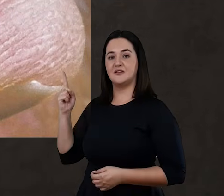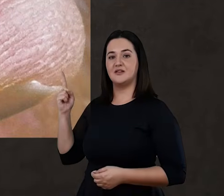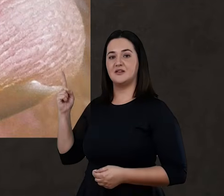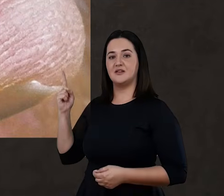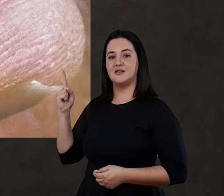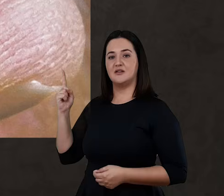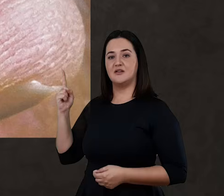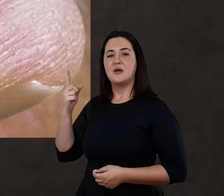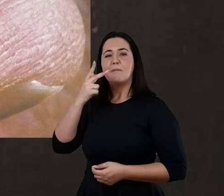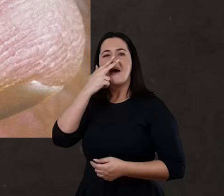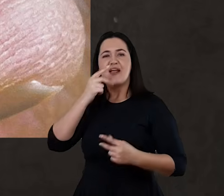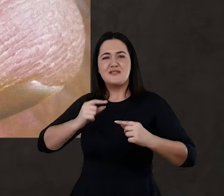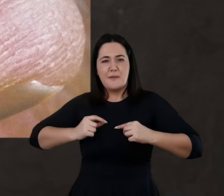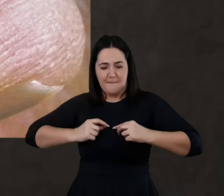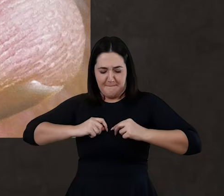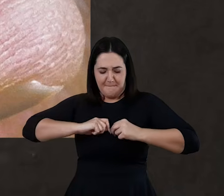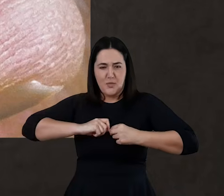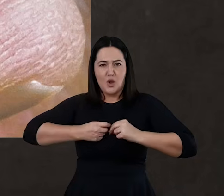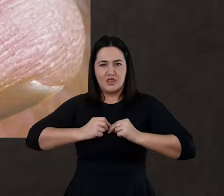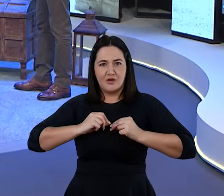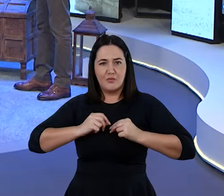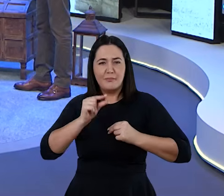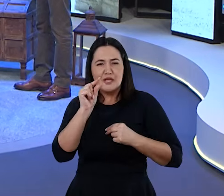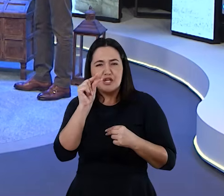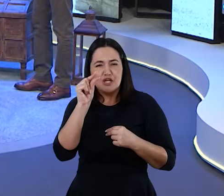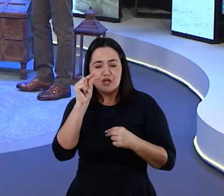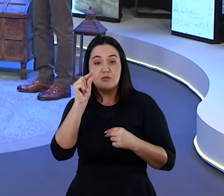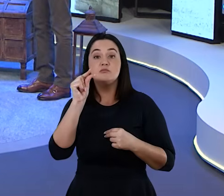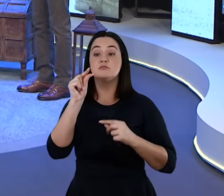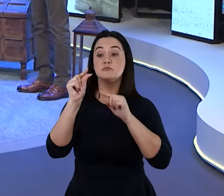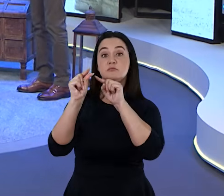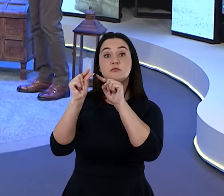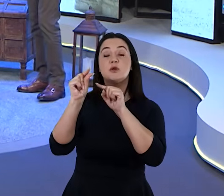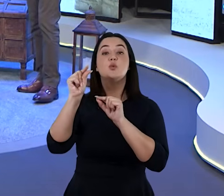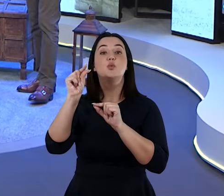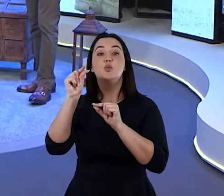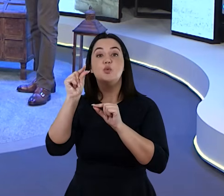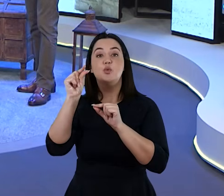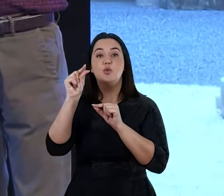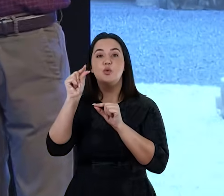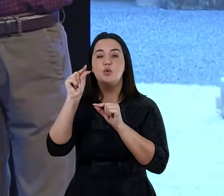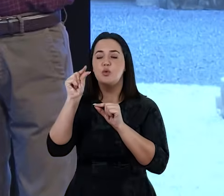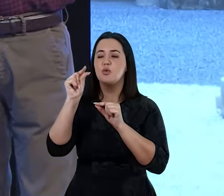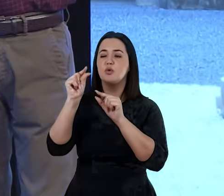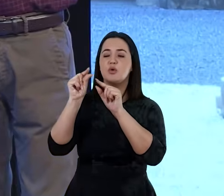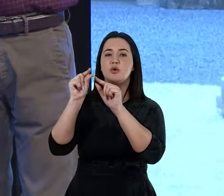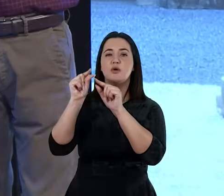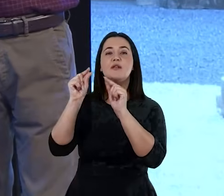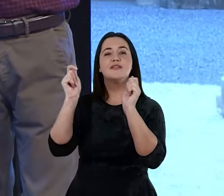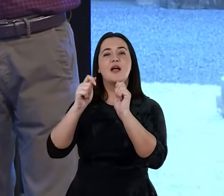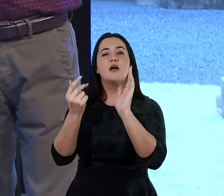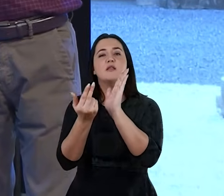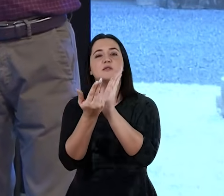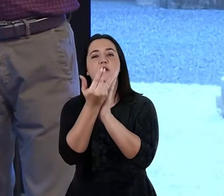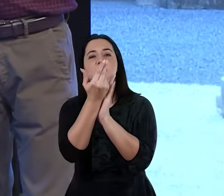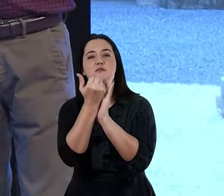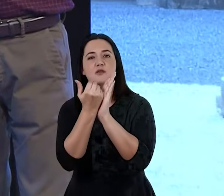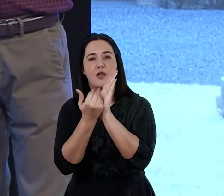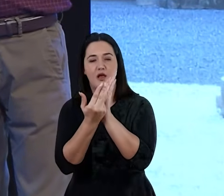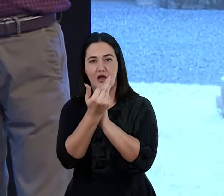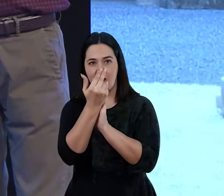que o segura, que era do tamanho de um botão de camisa. E esse selo, com menos de 1 polegada de